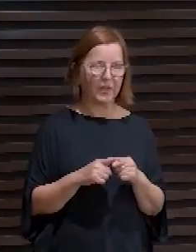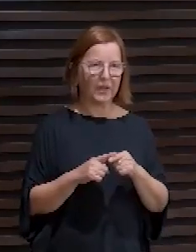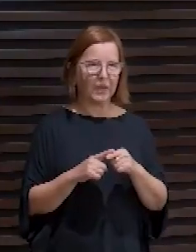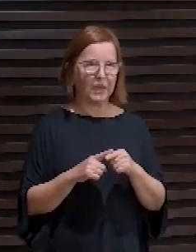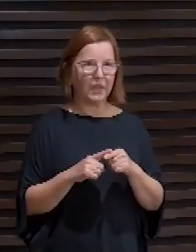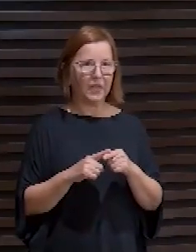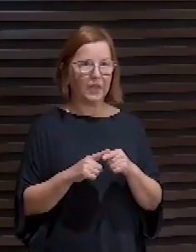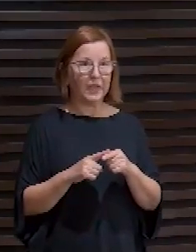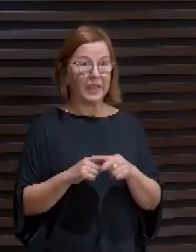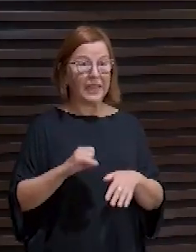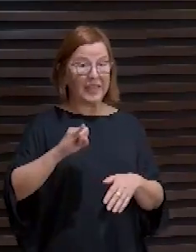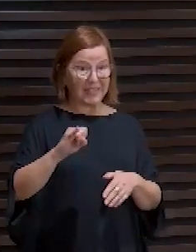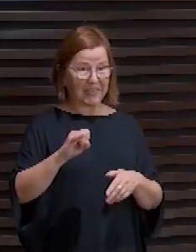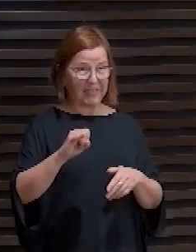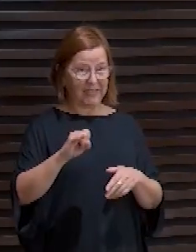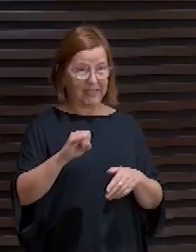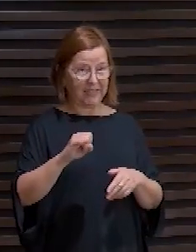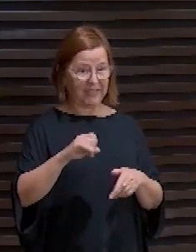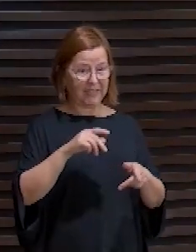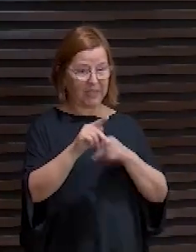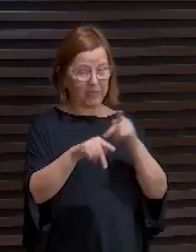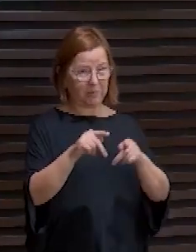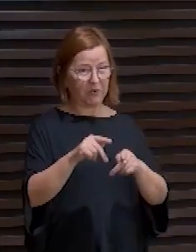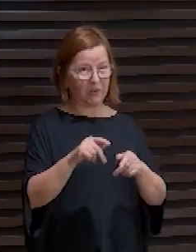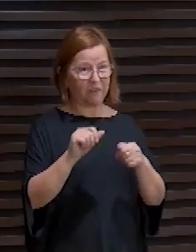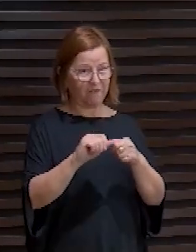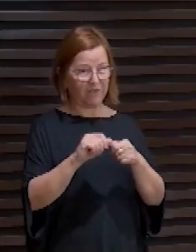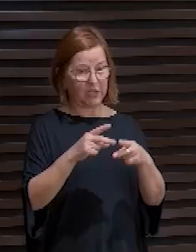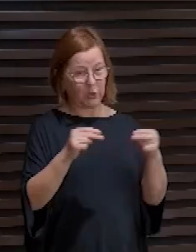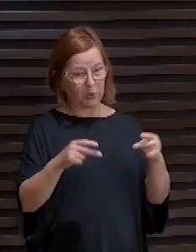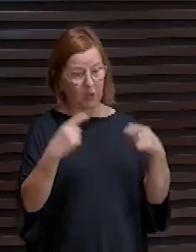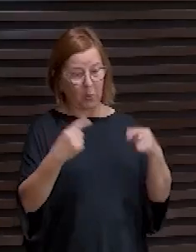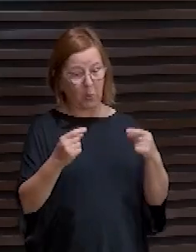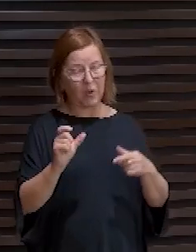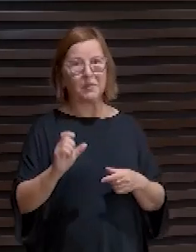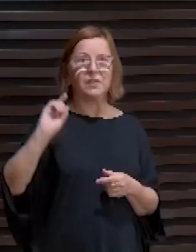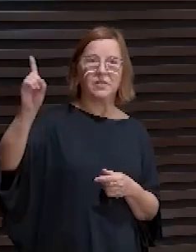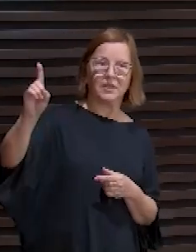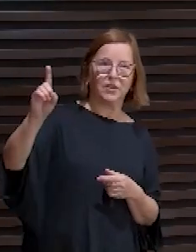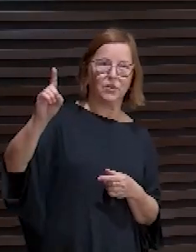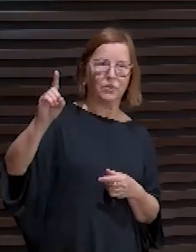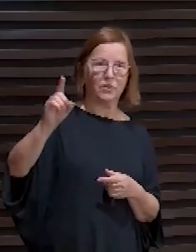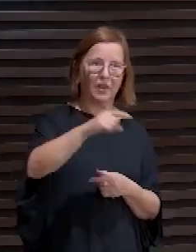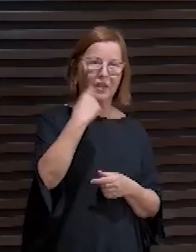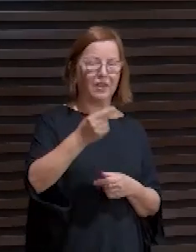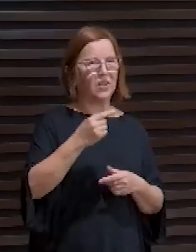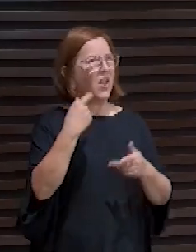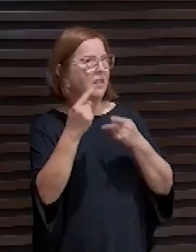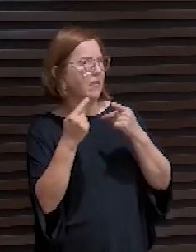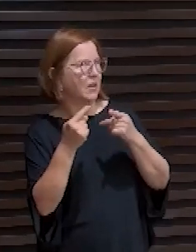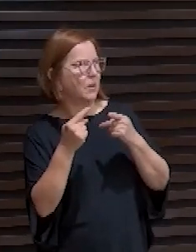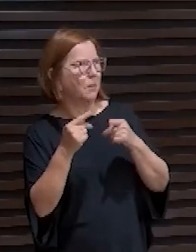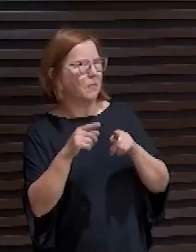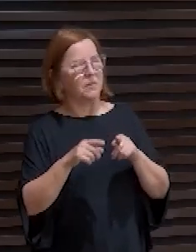nós dizemos em amor, não, olha, a palavra de Deus diz assim, eu creio assim. Ou nós dizemos, não, tudo bem, legal, né? Cada um pensa do